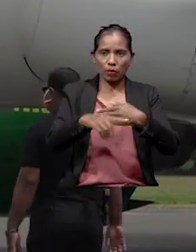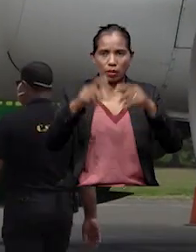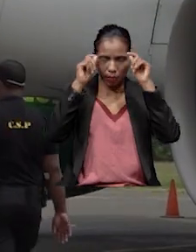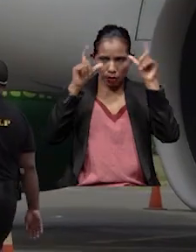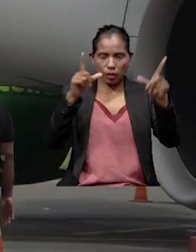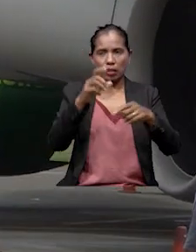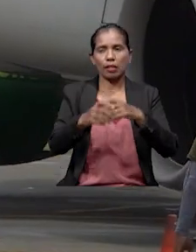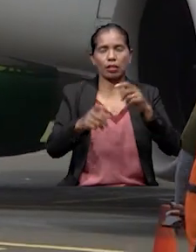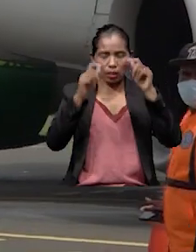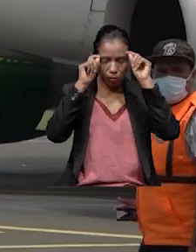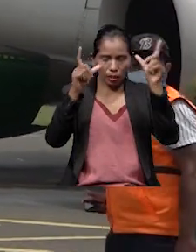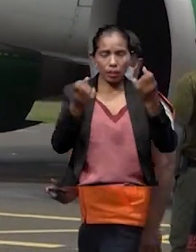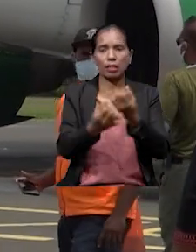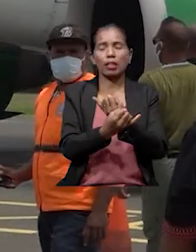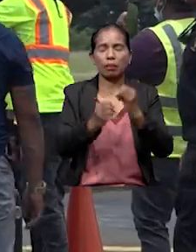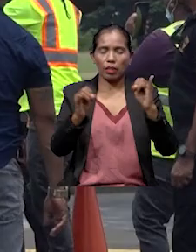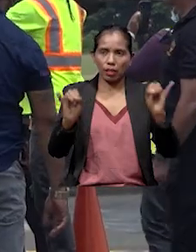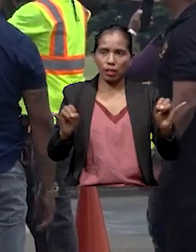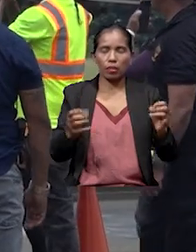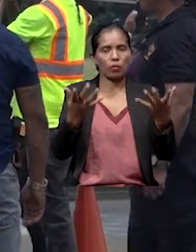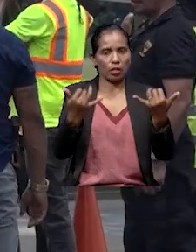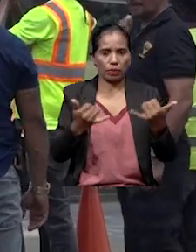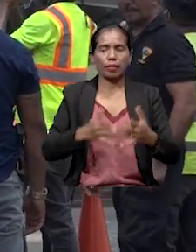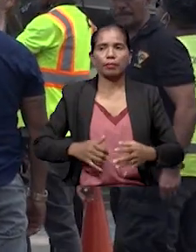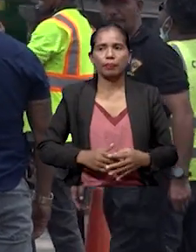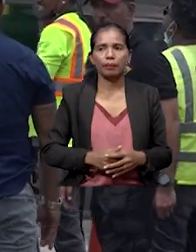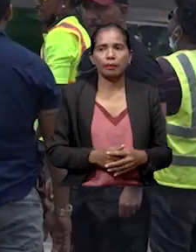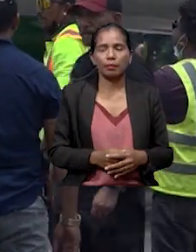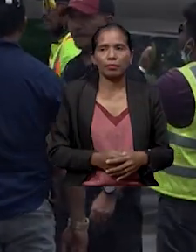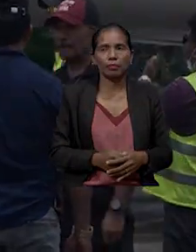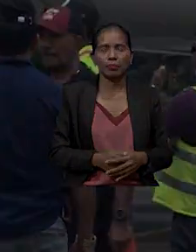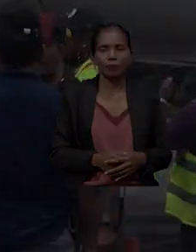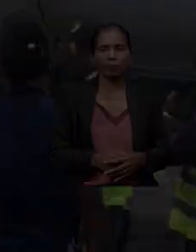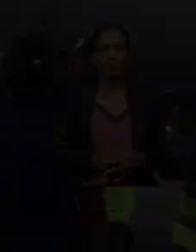desde Timor-Leste, Ukun, Maito, Hinloron. Almeida dos Santos, Elugaio, Ziamen.